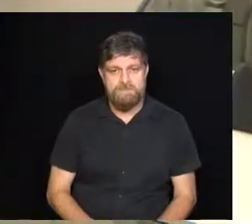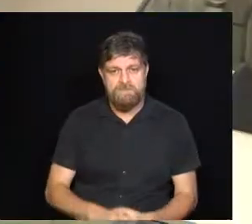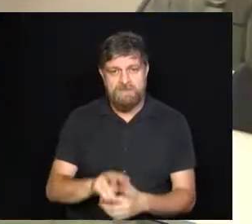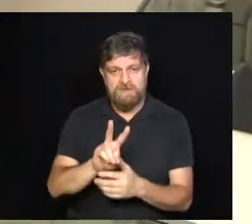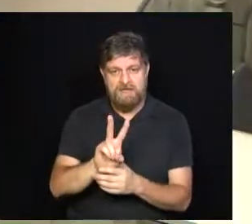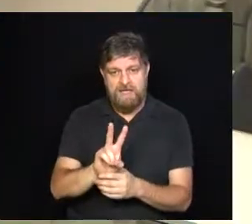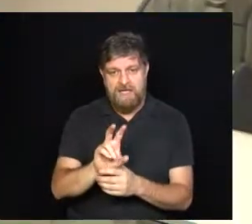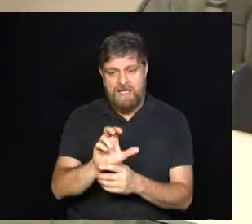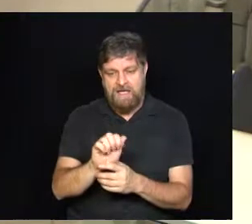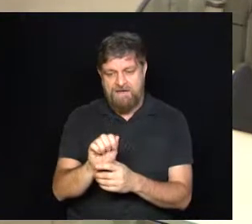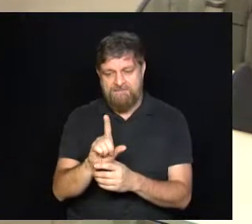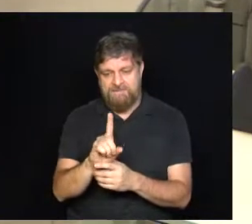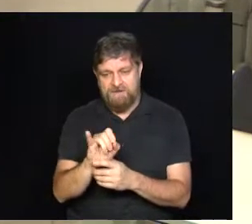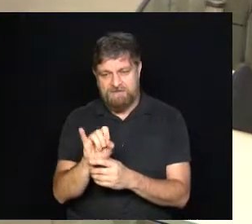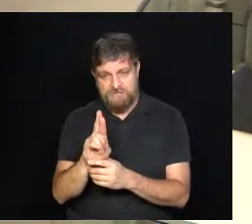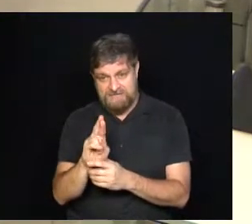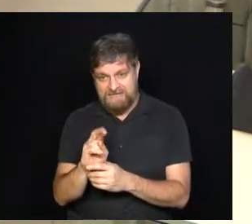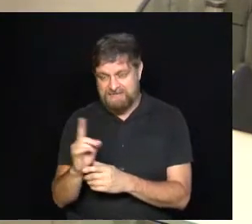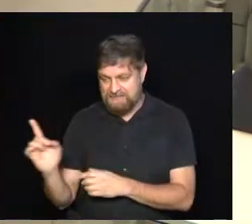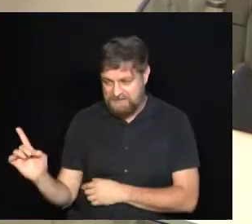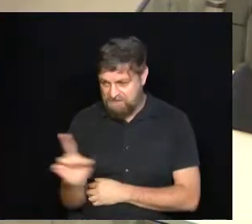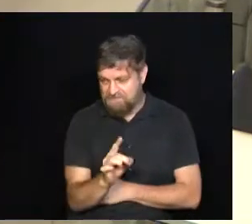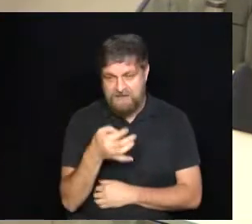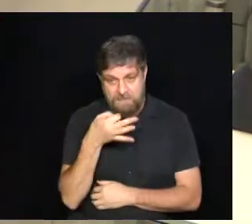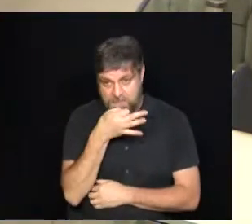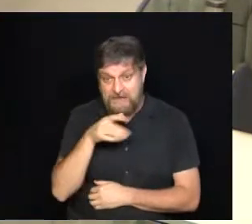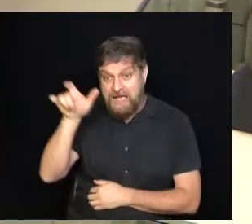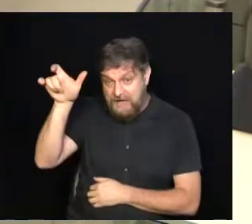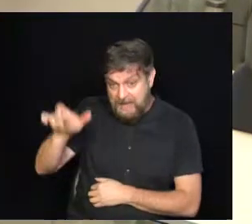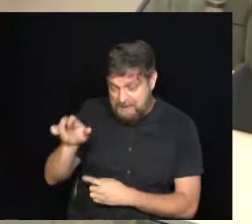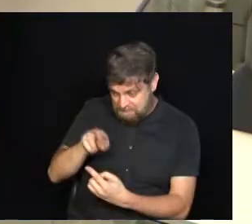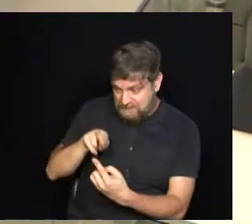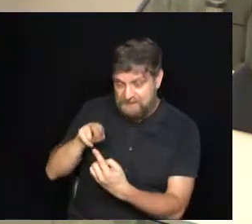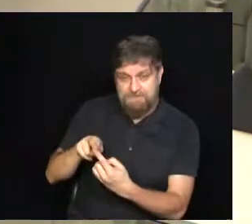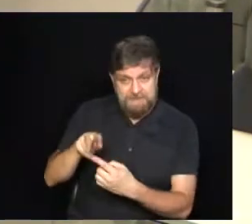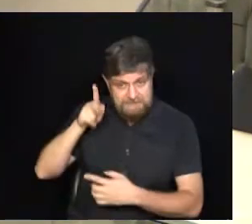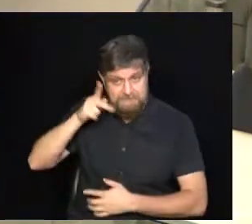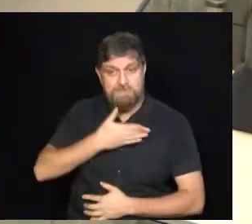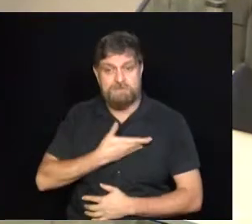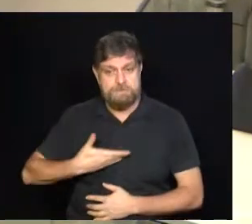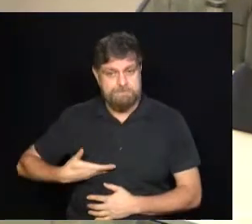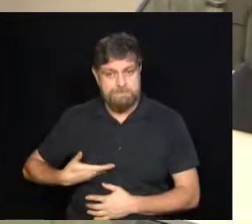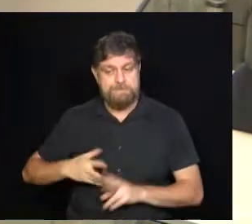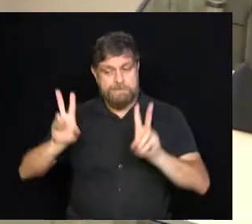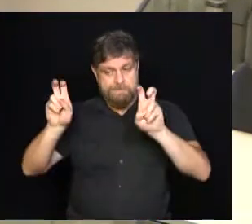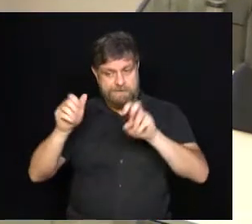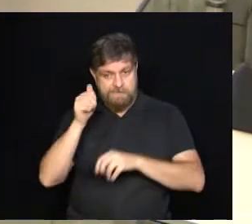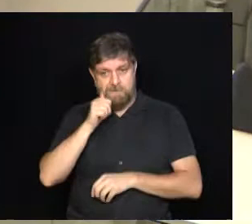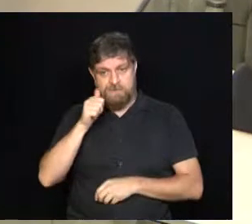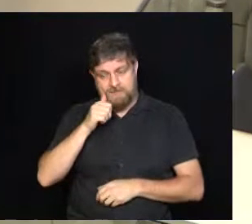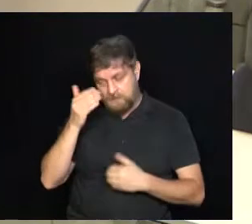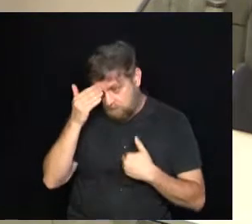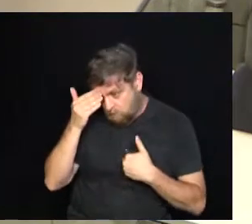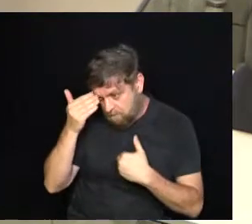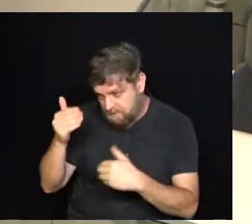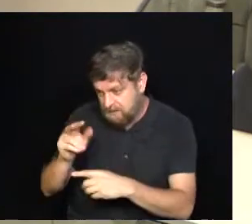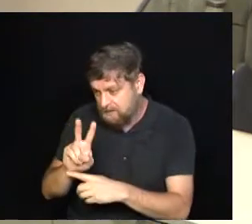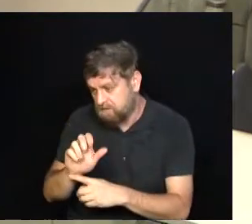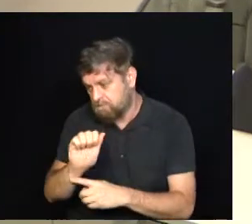falar, que eu deixei ela lá mexendo, mas ela também faz parte, é assessora referência ali da política pública para a mulher. Obrigada, viu, Val?